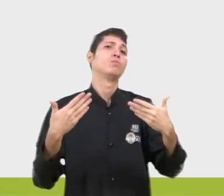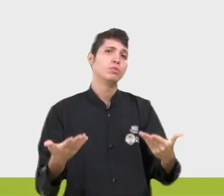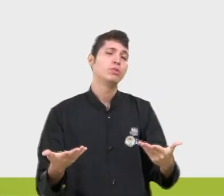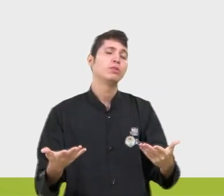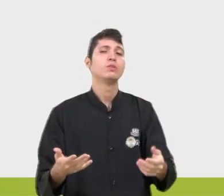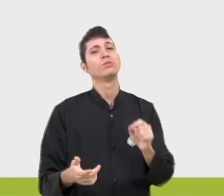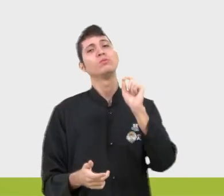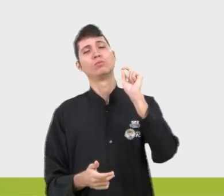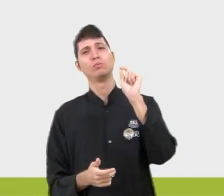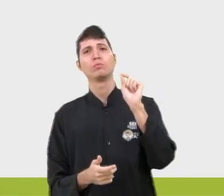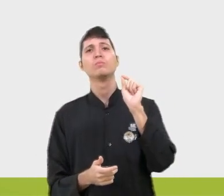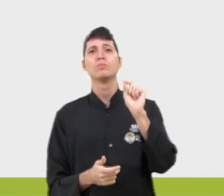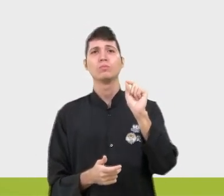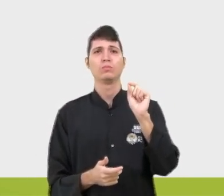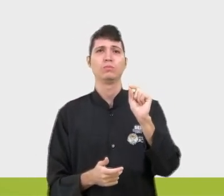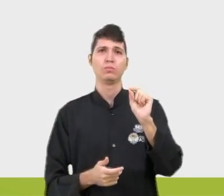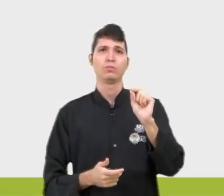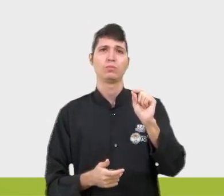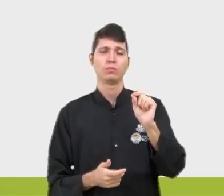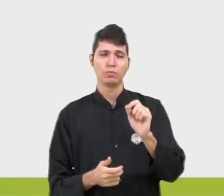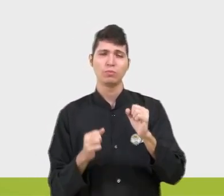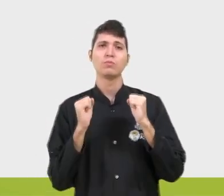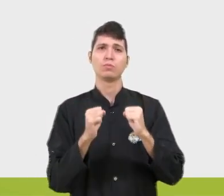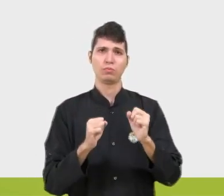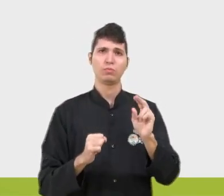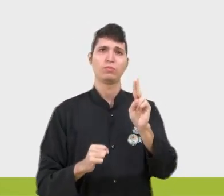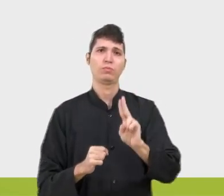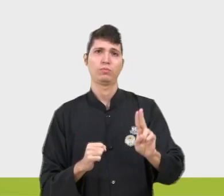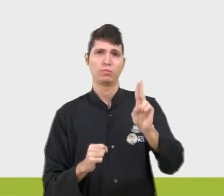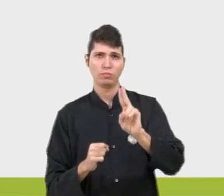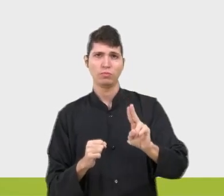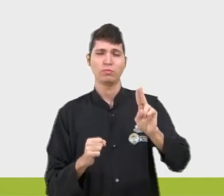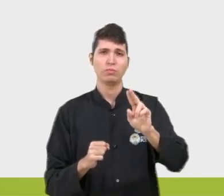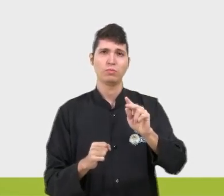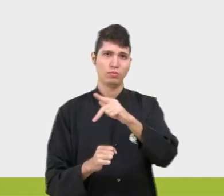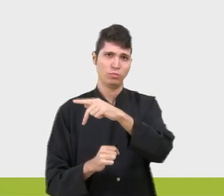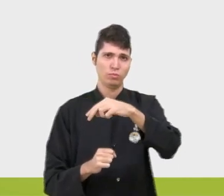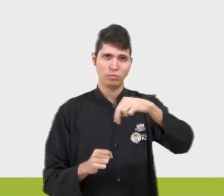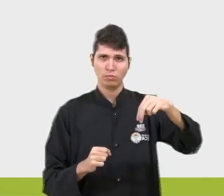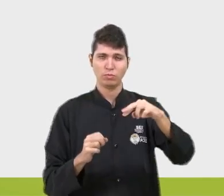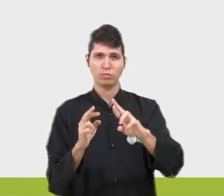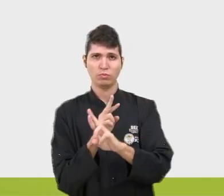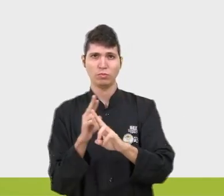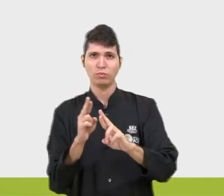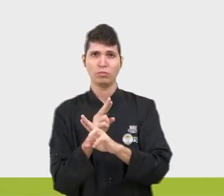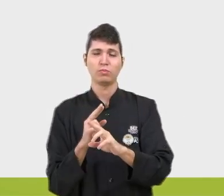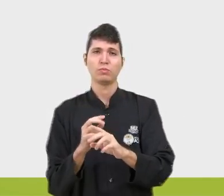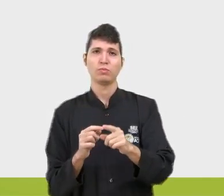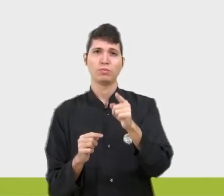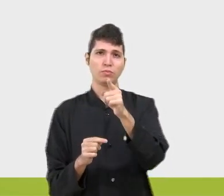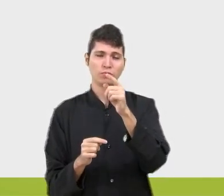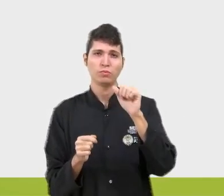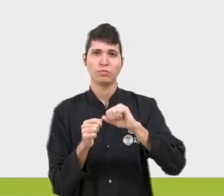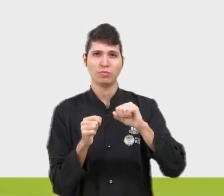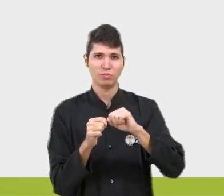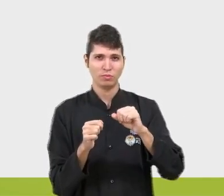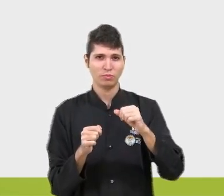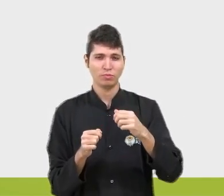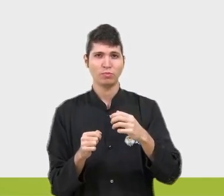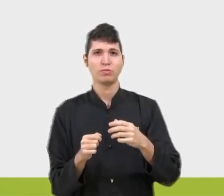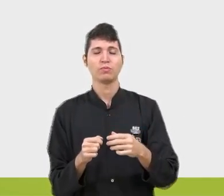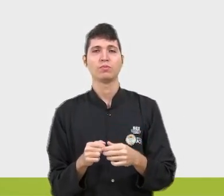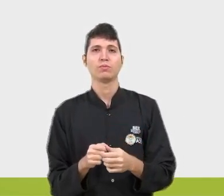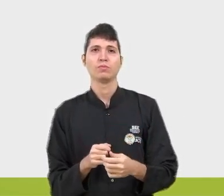estar utilizando esses pronomes relativos para conseguir pontos aí nessa competência 4.